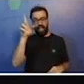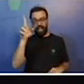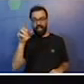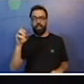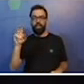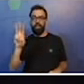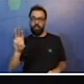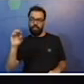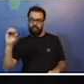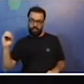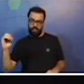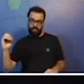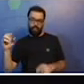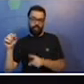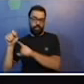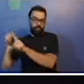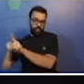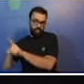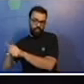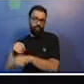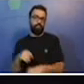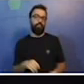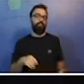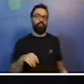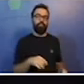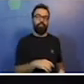indicando mês, né, dia.